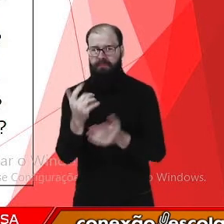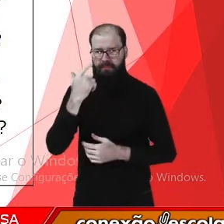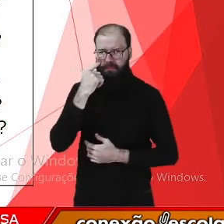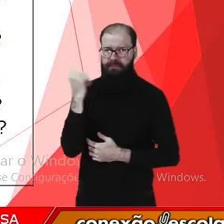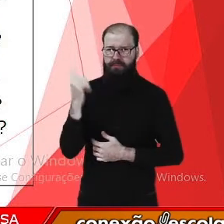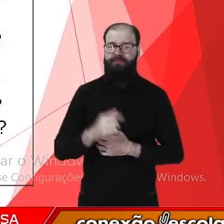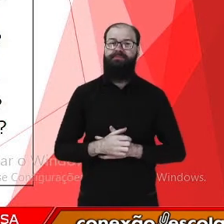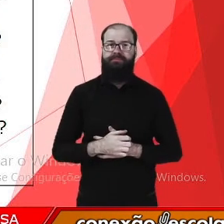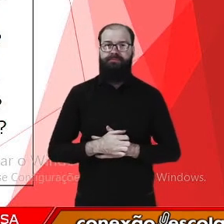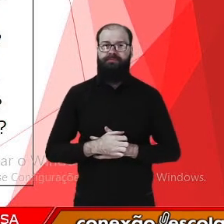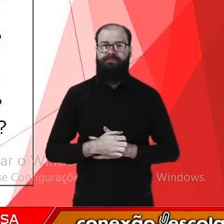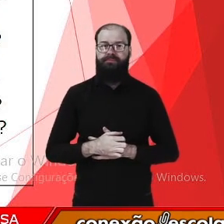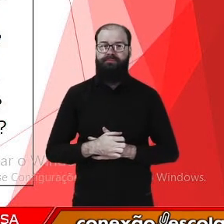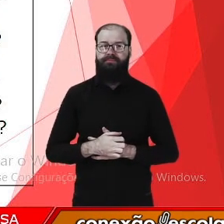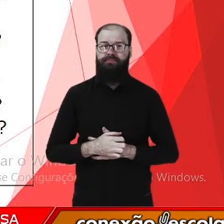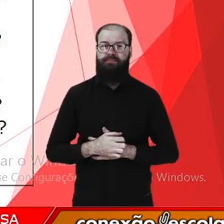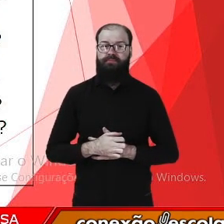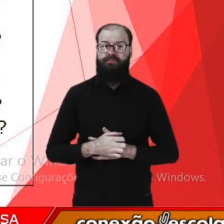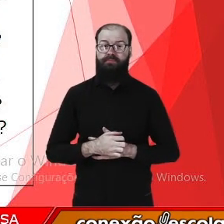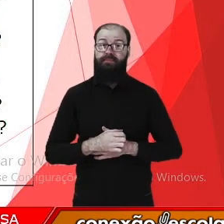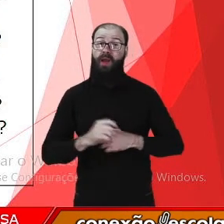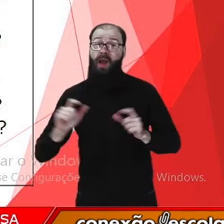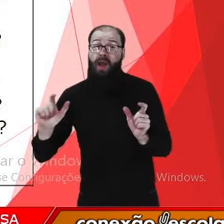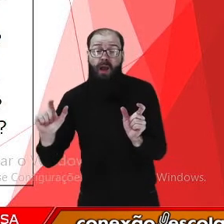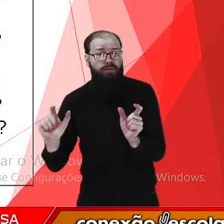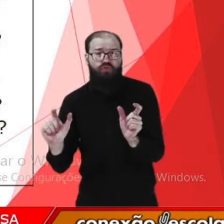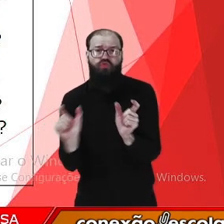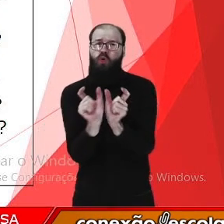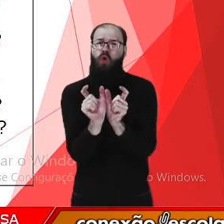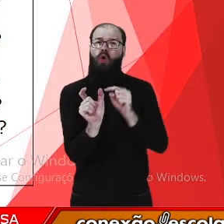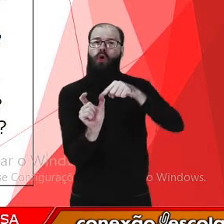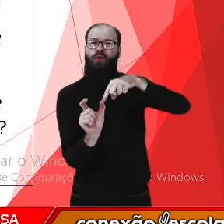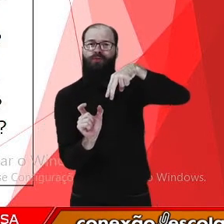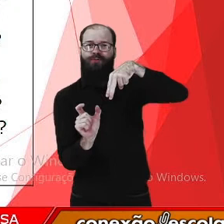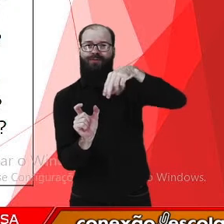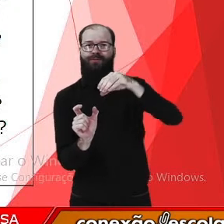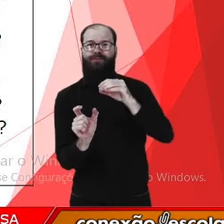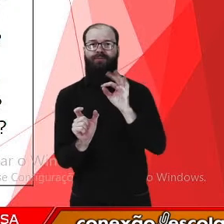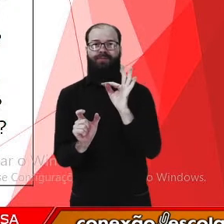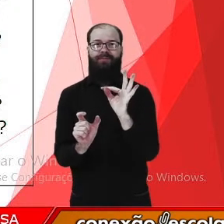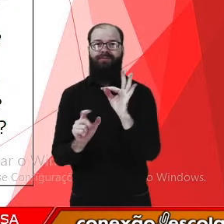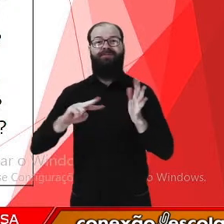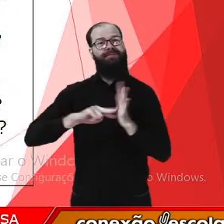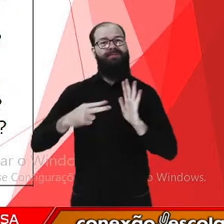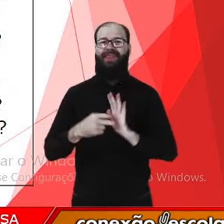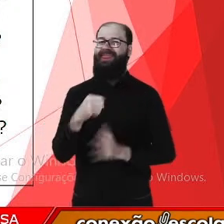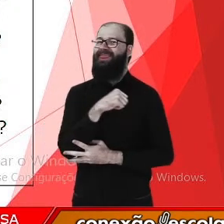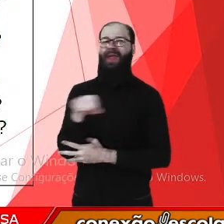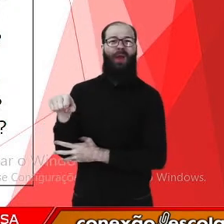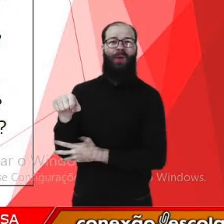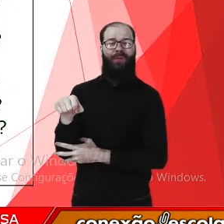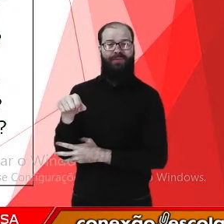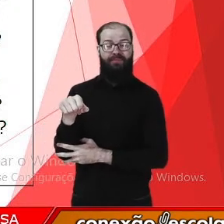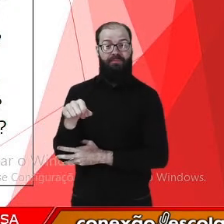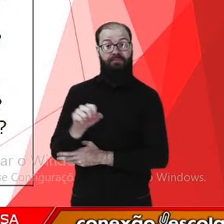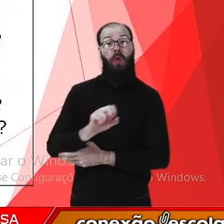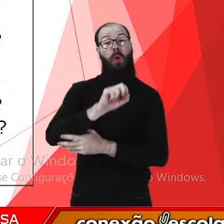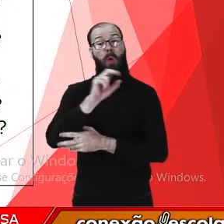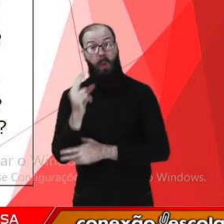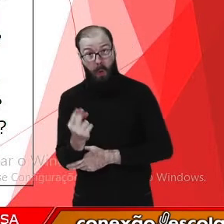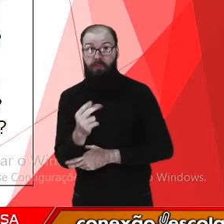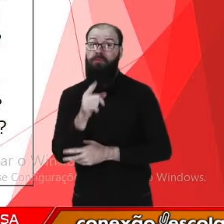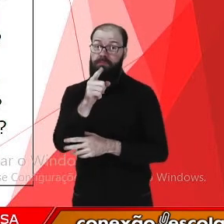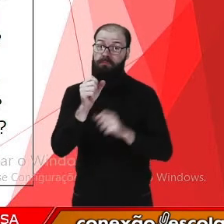dance, que é apenas acrescentar essa partícula aqui, ó, not, ou você pode transformar em